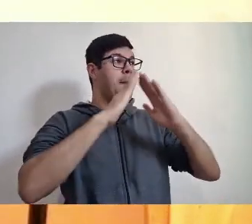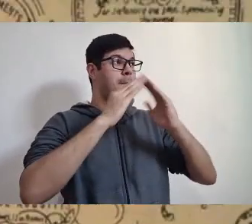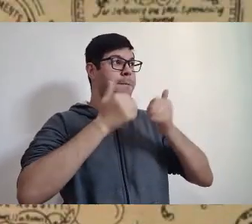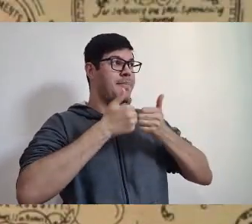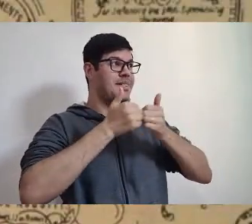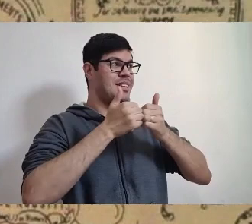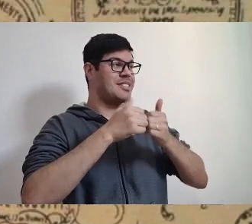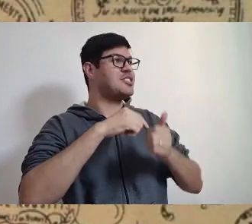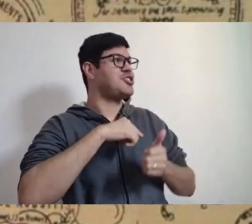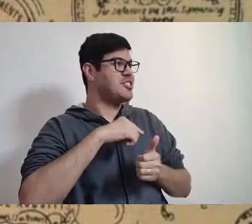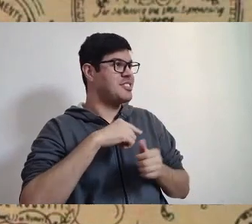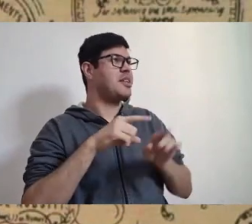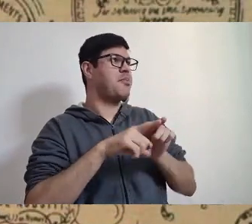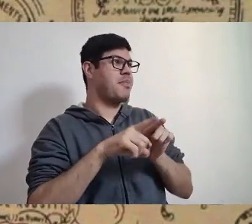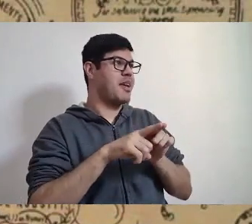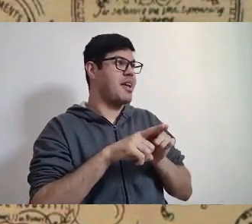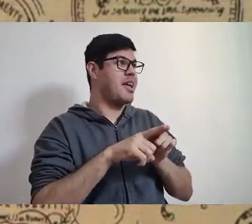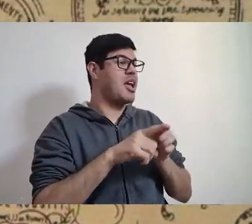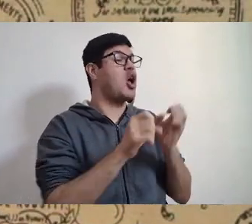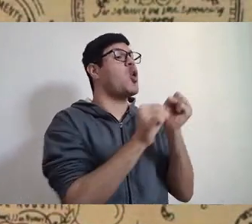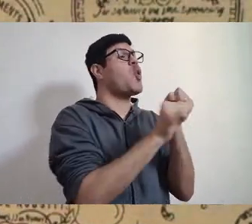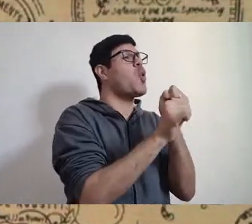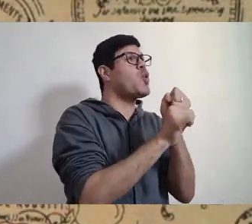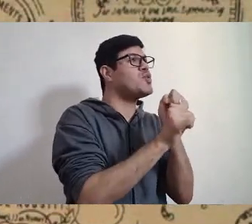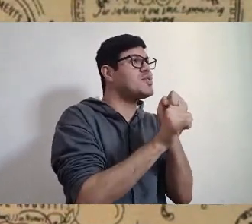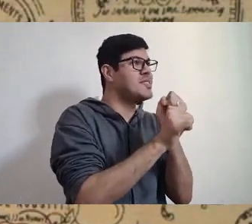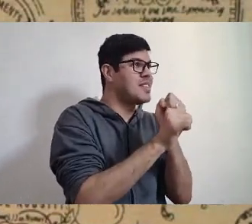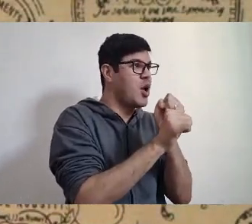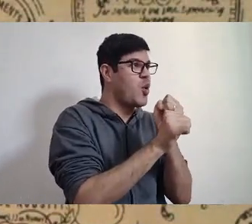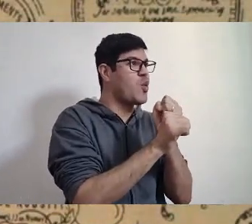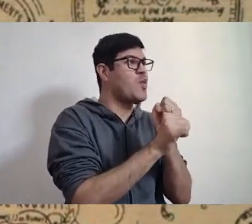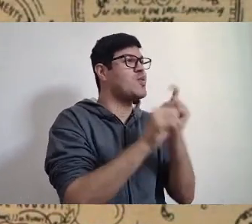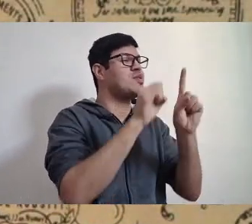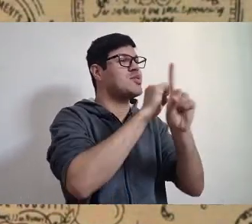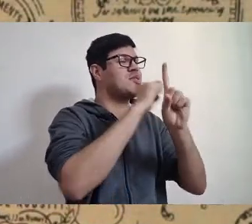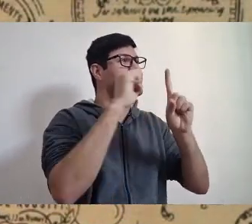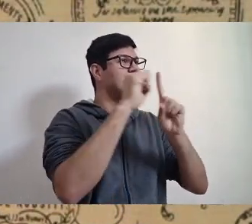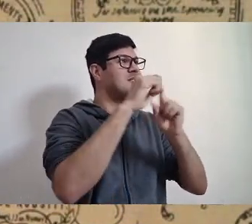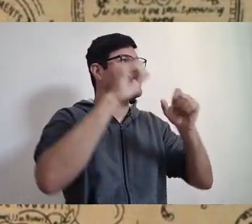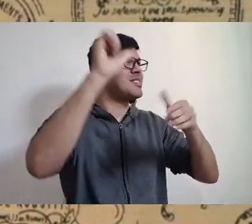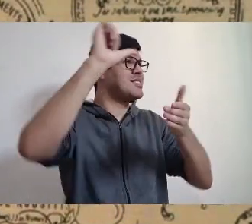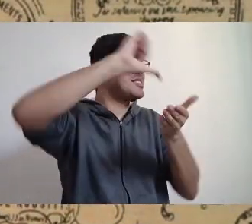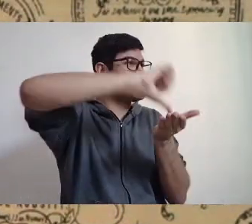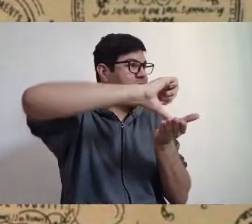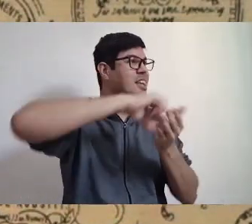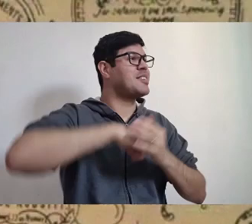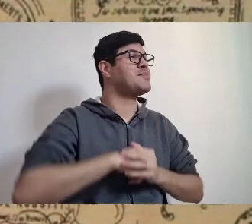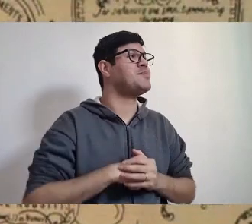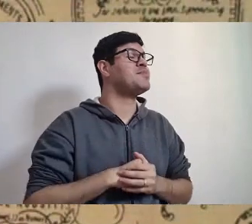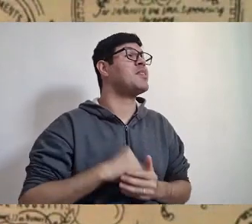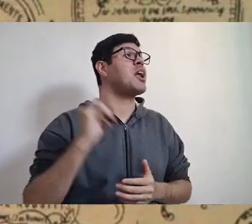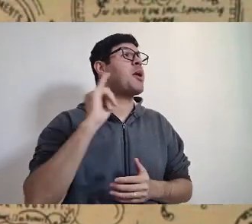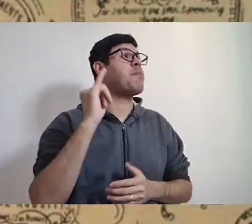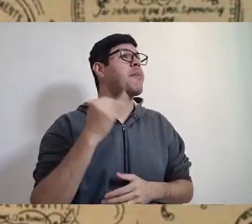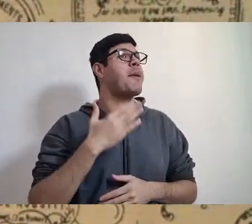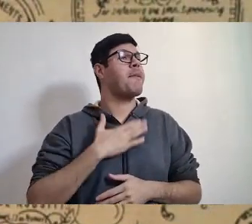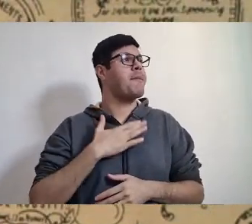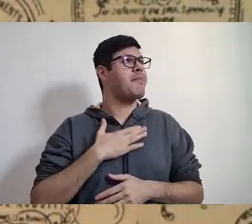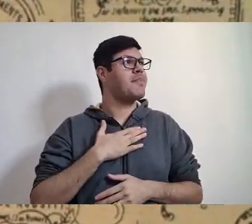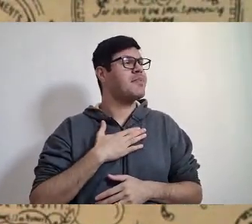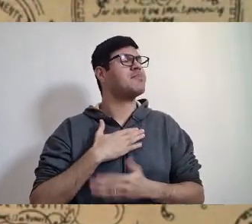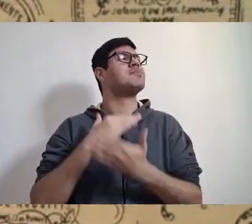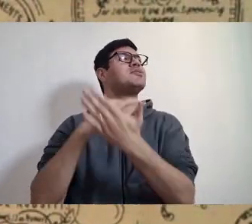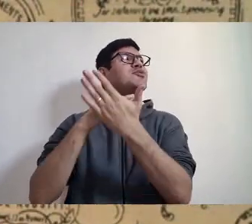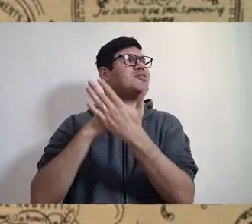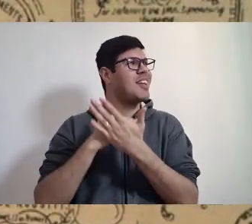ainda não tinha. Tinha a construção do centro social. E aí os meninos também, meus irmãos, ajudavam na construção nos mutirão